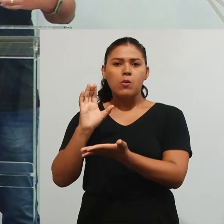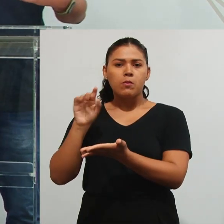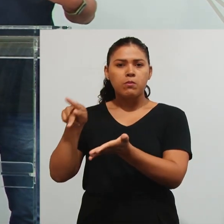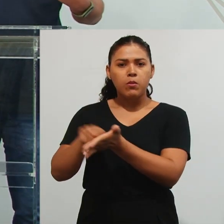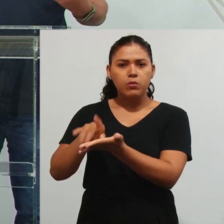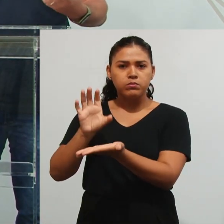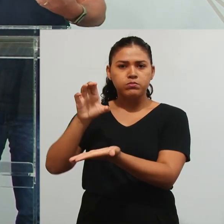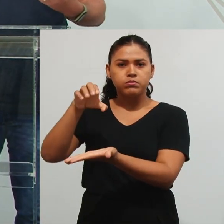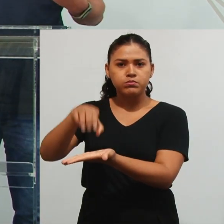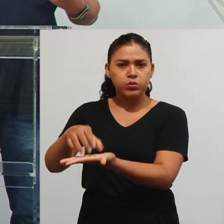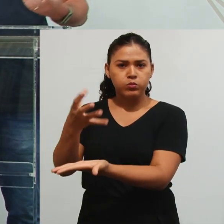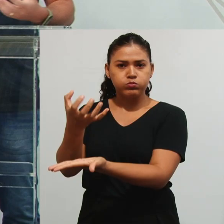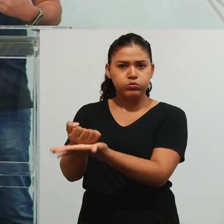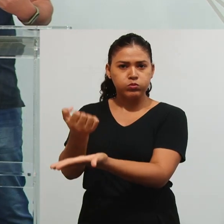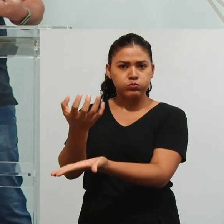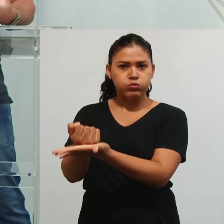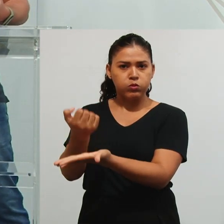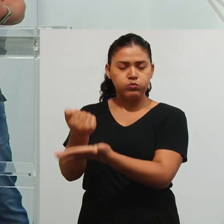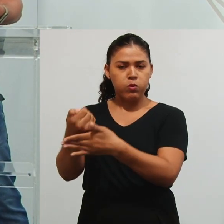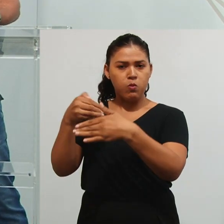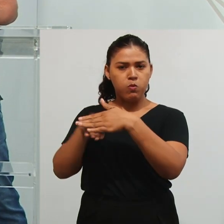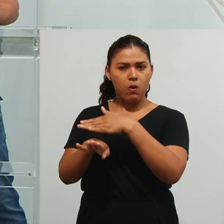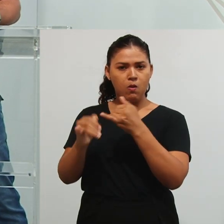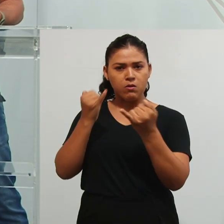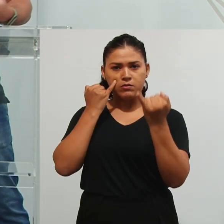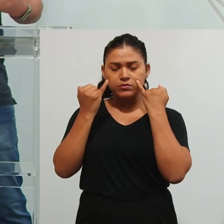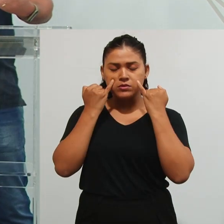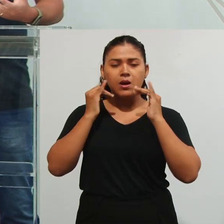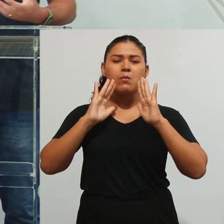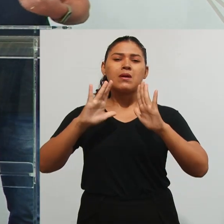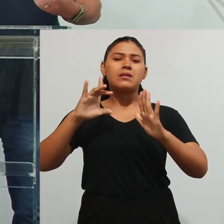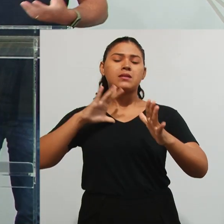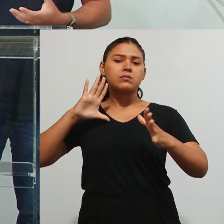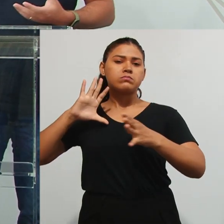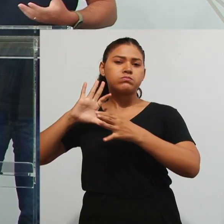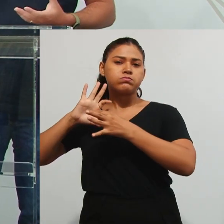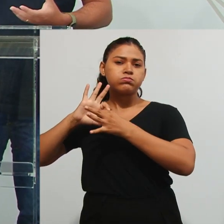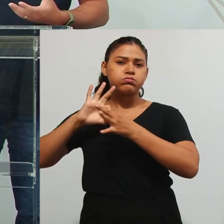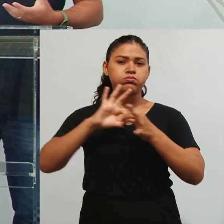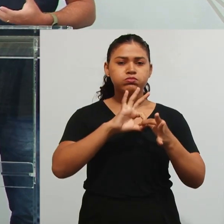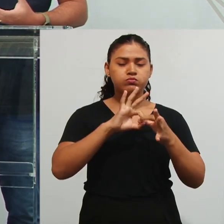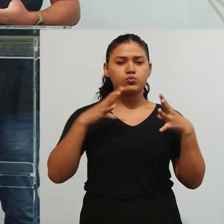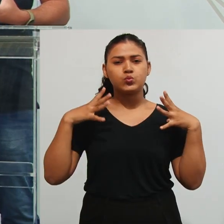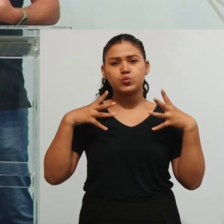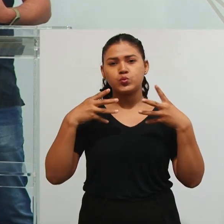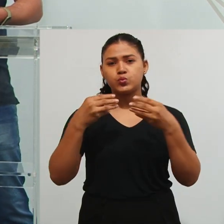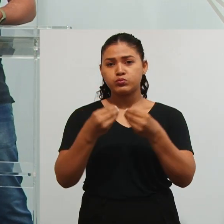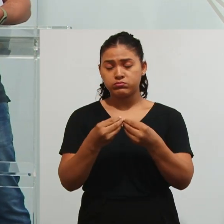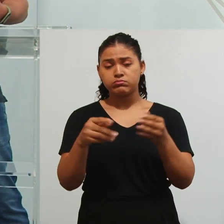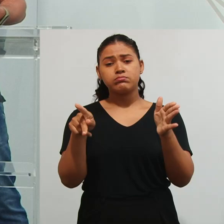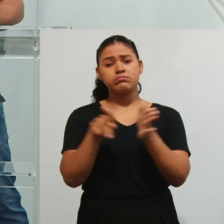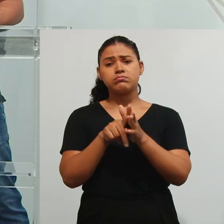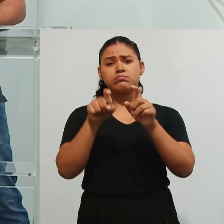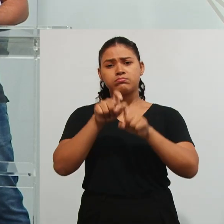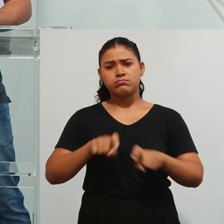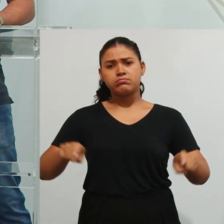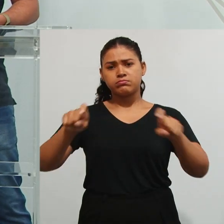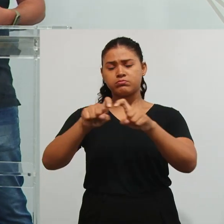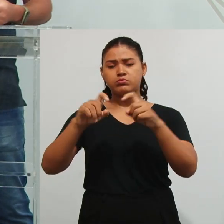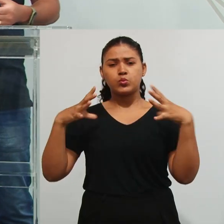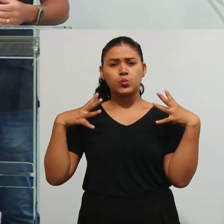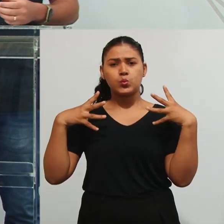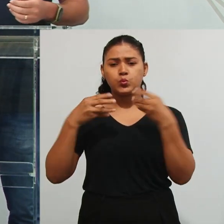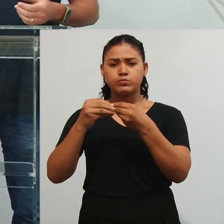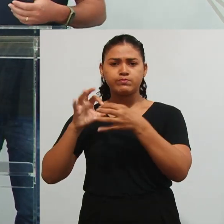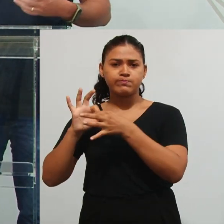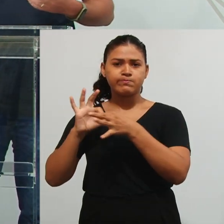é um conjunto interligado de componentes que vão serem determinantes para o desempenho do computador.